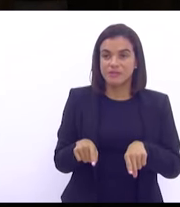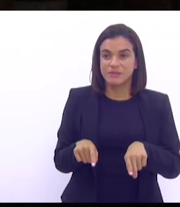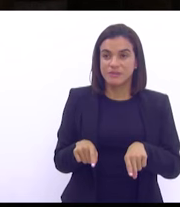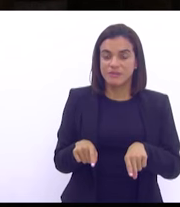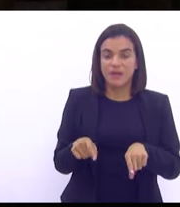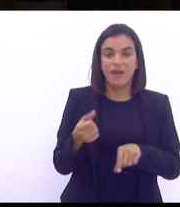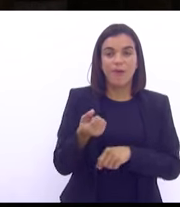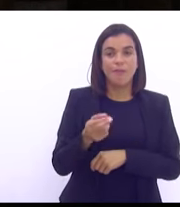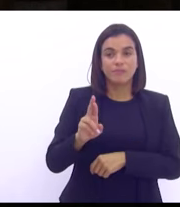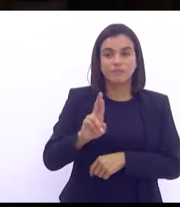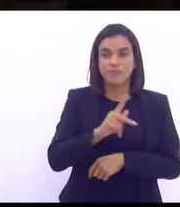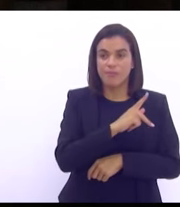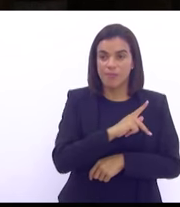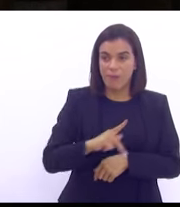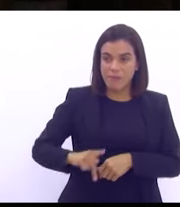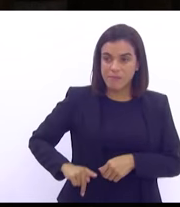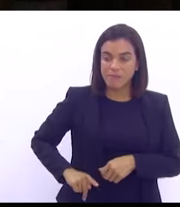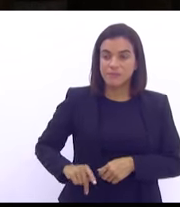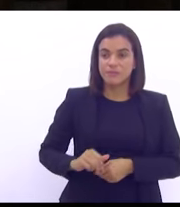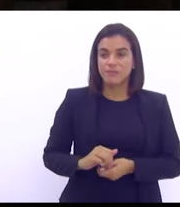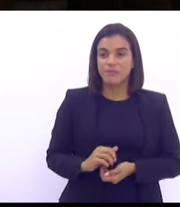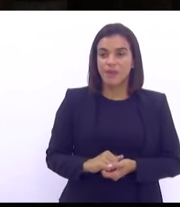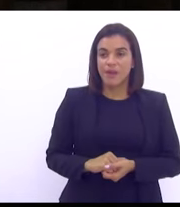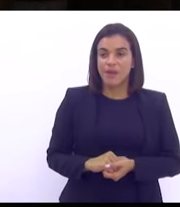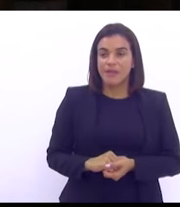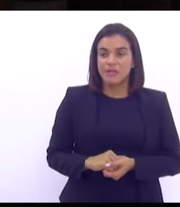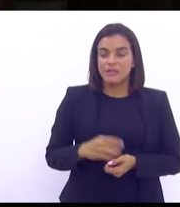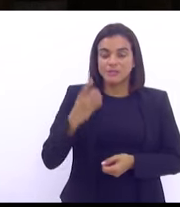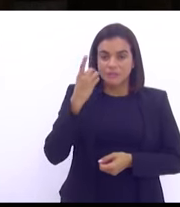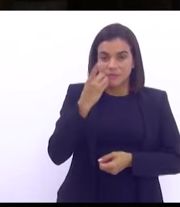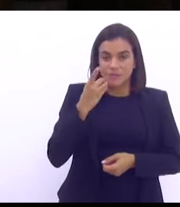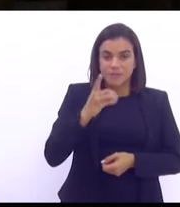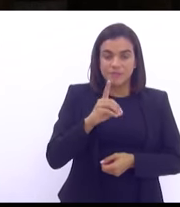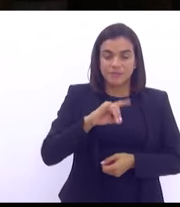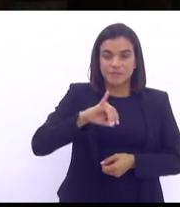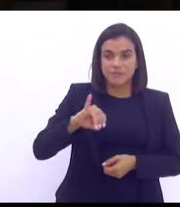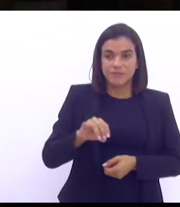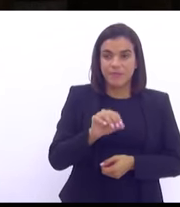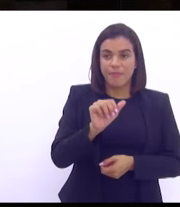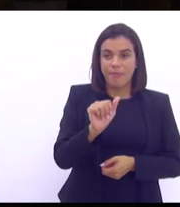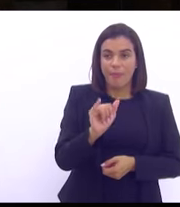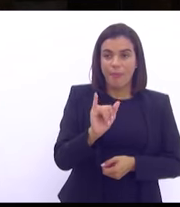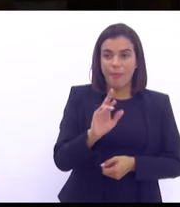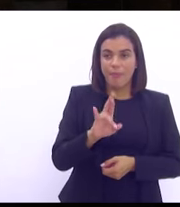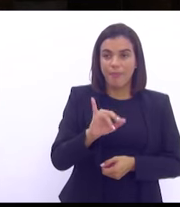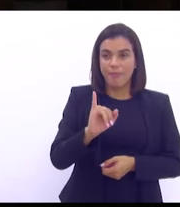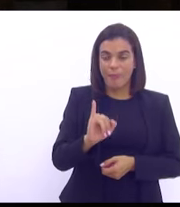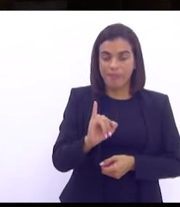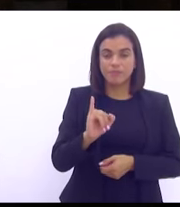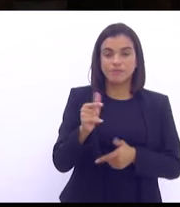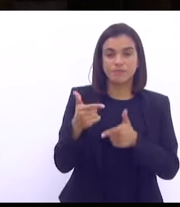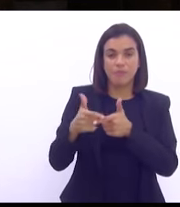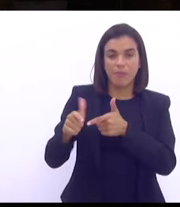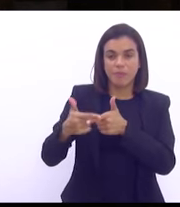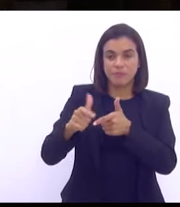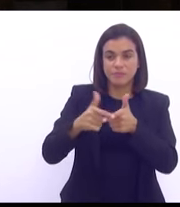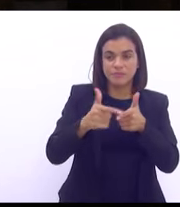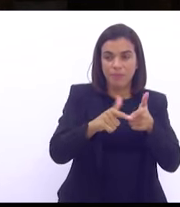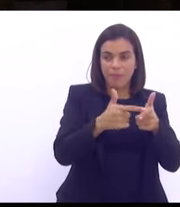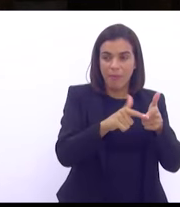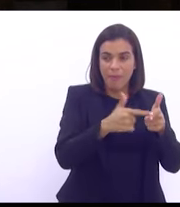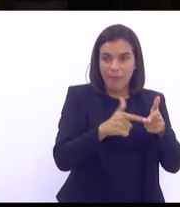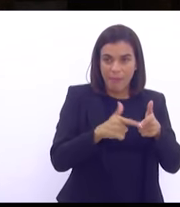Senhor presidente, vi aqui, deputado Jari, tantos deputados falaram dos problemas que